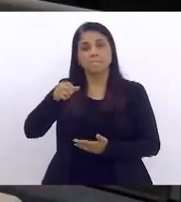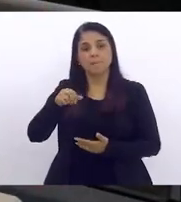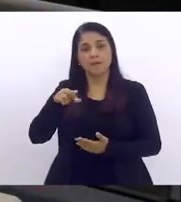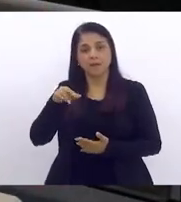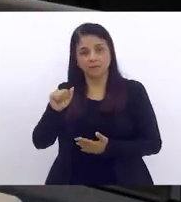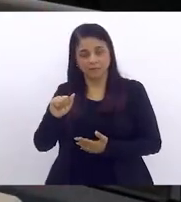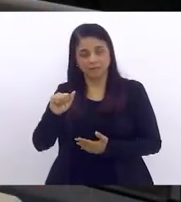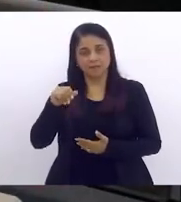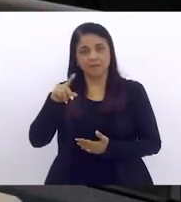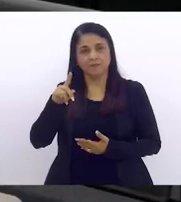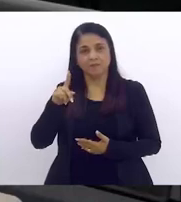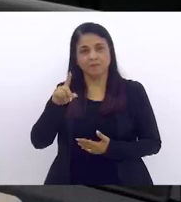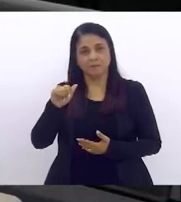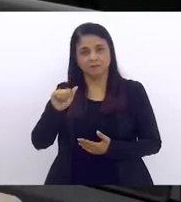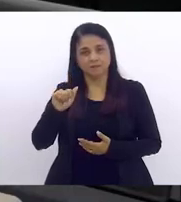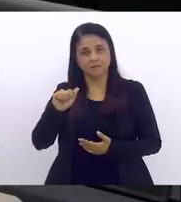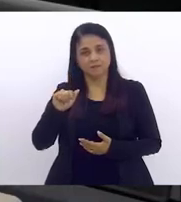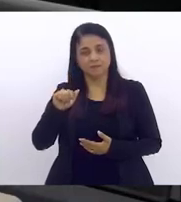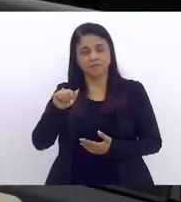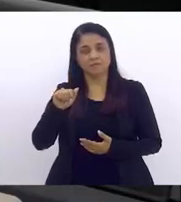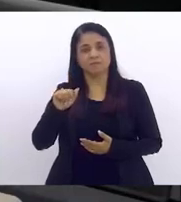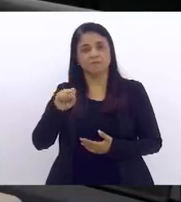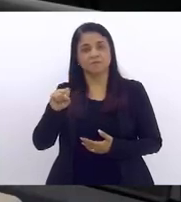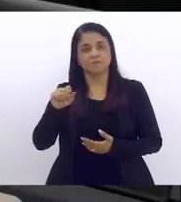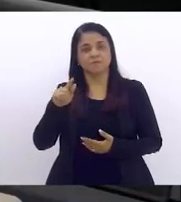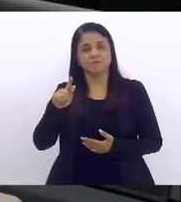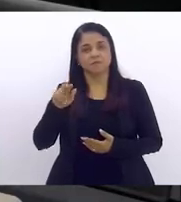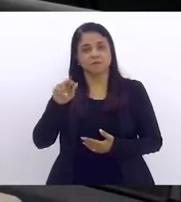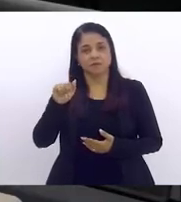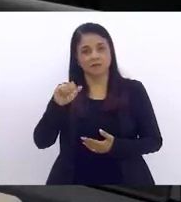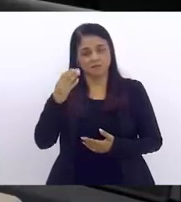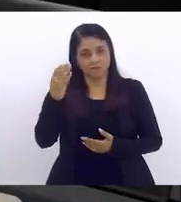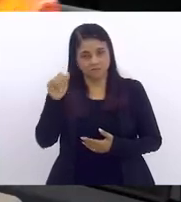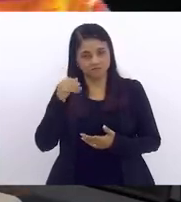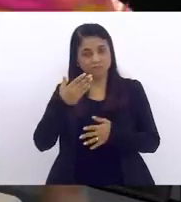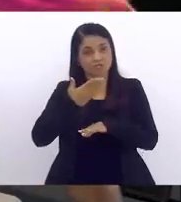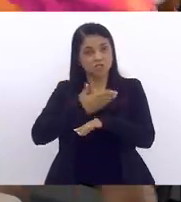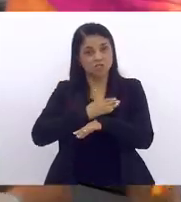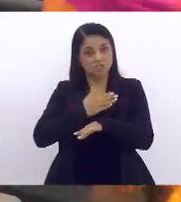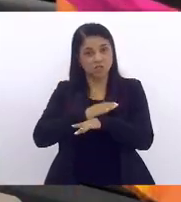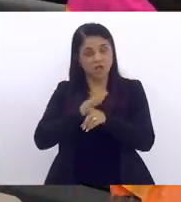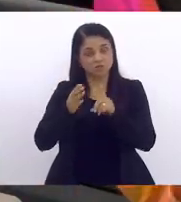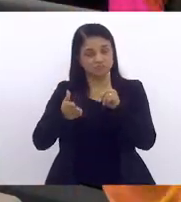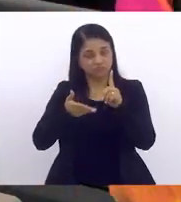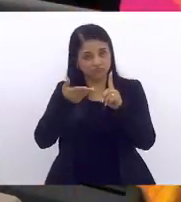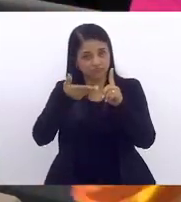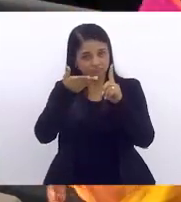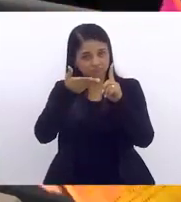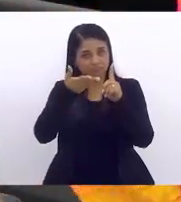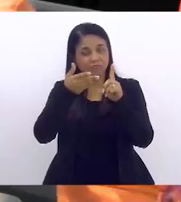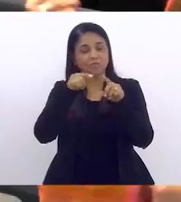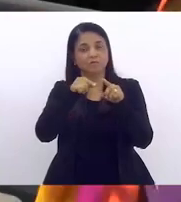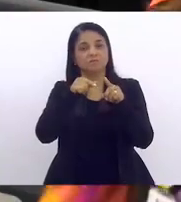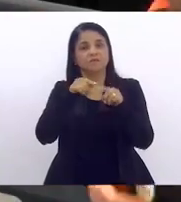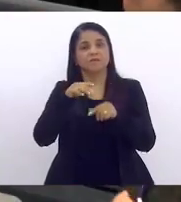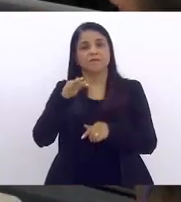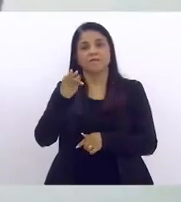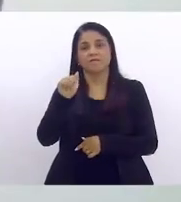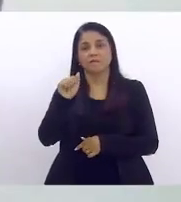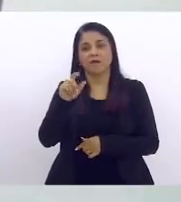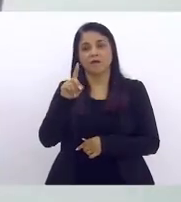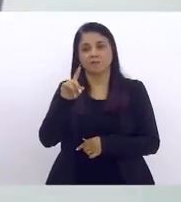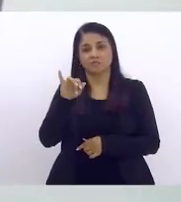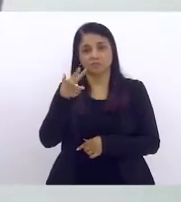Teixeira, que, finalizando seu estágio no curso de doulas da Fadinha, ela decidiu, por